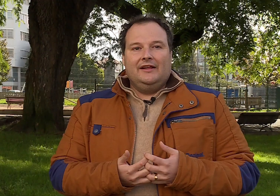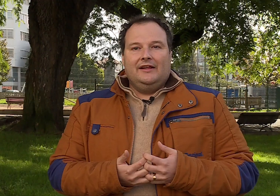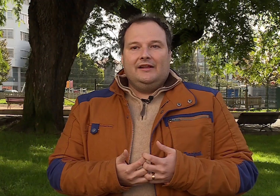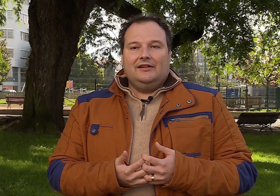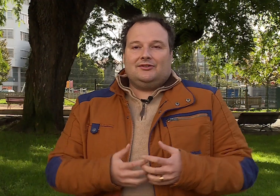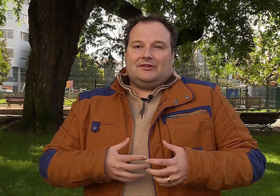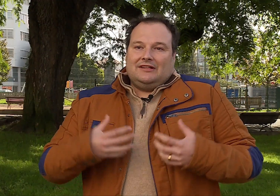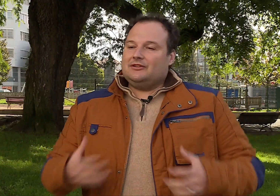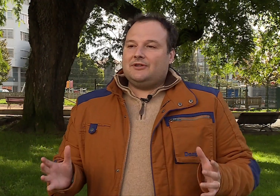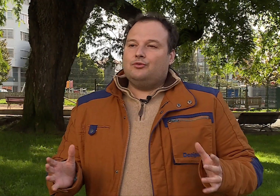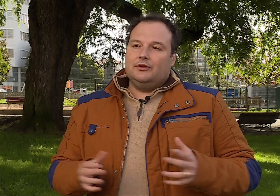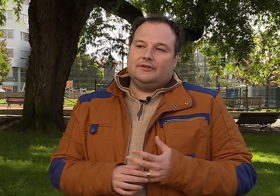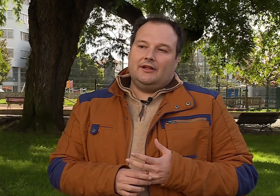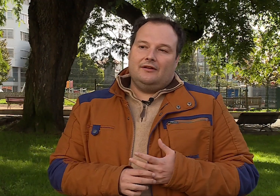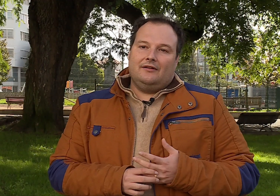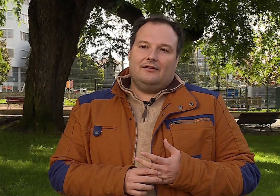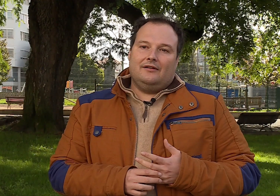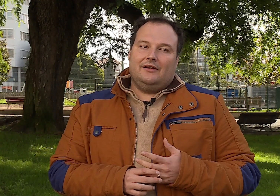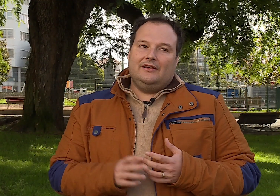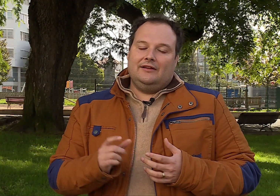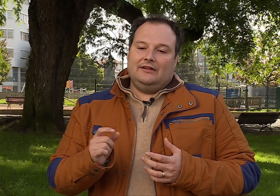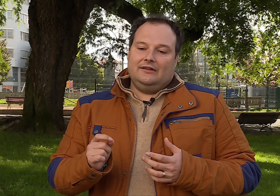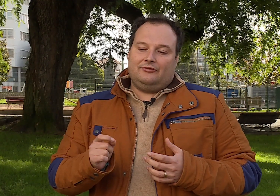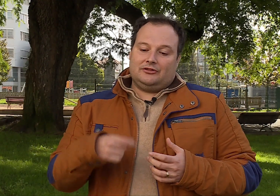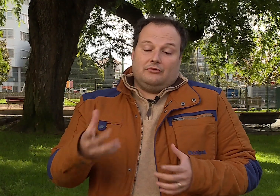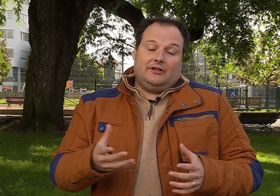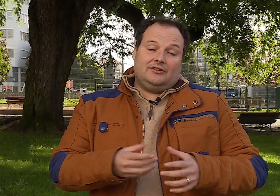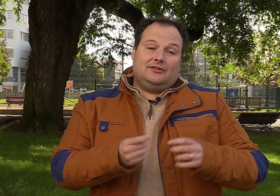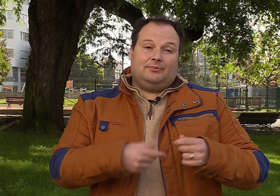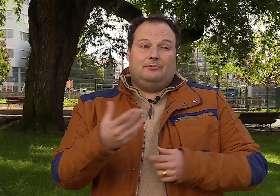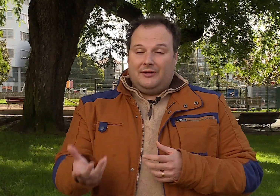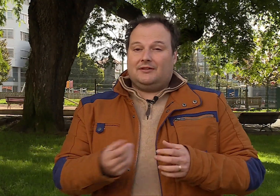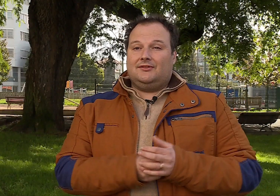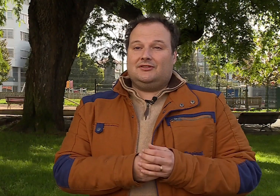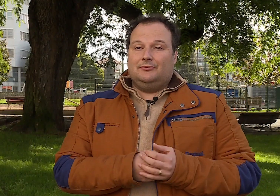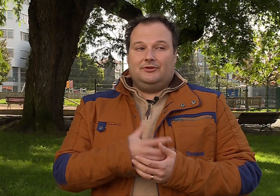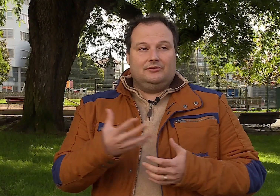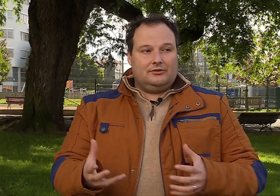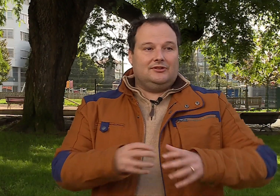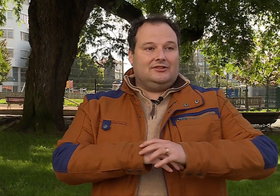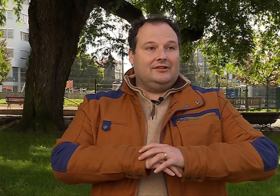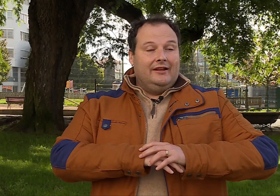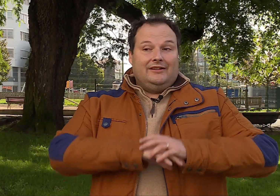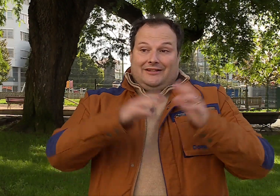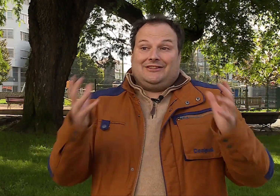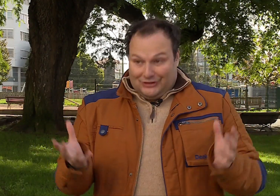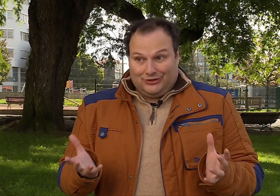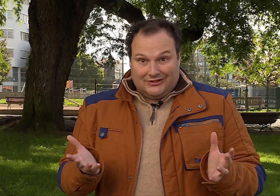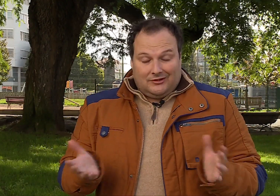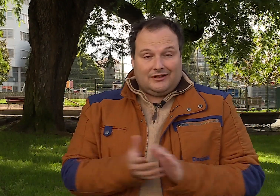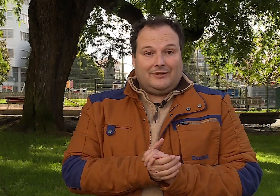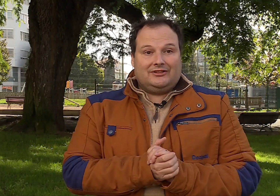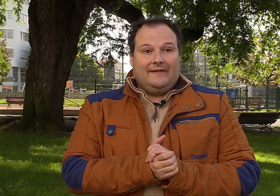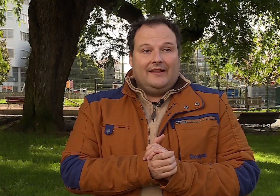né? E isso deixa-me tranquilo, né? E faz com que este tipo de perdas, este tipo de dores e estas